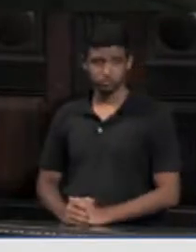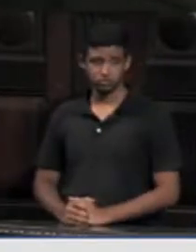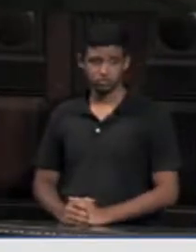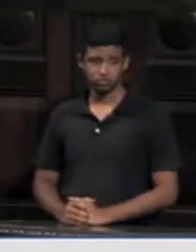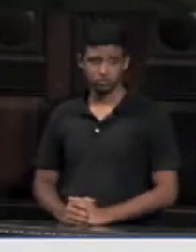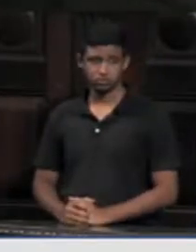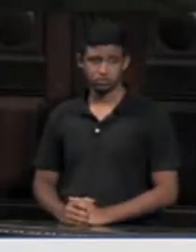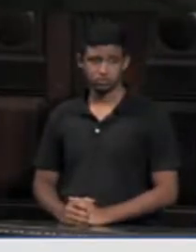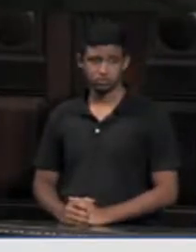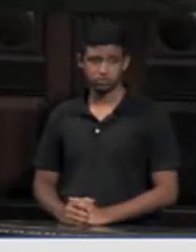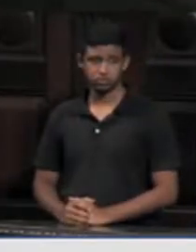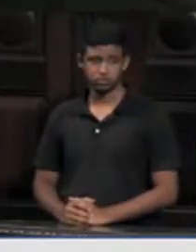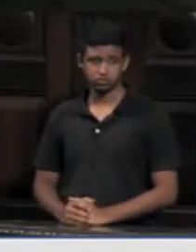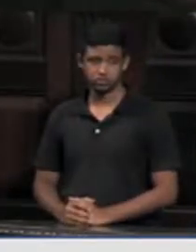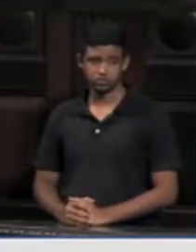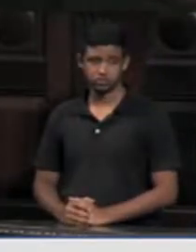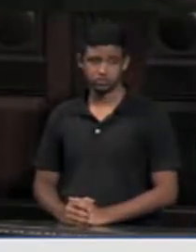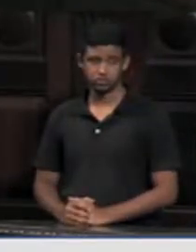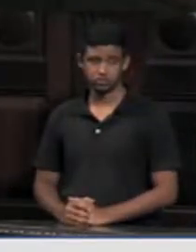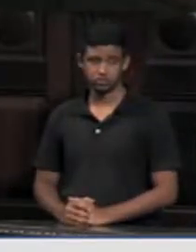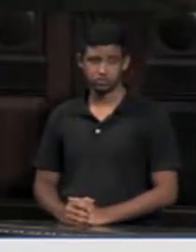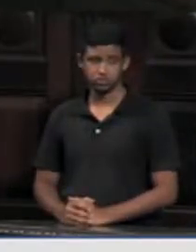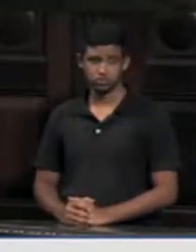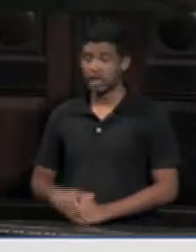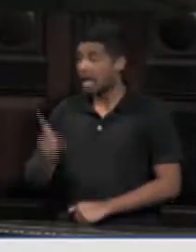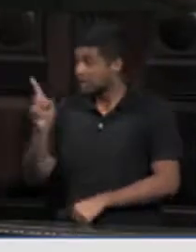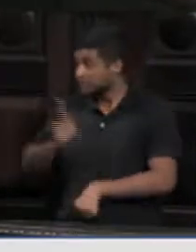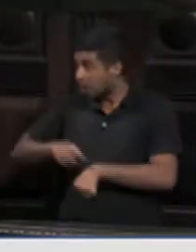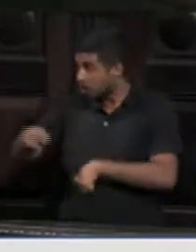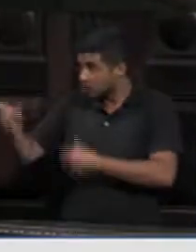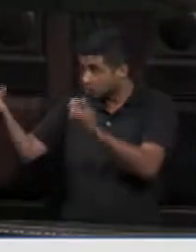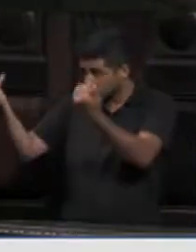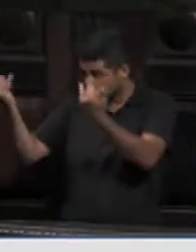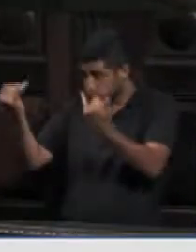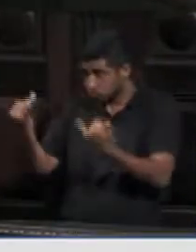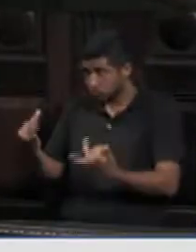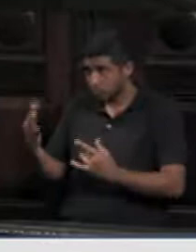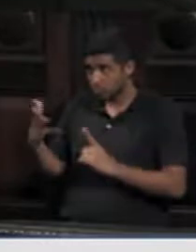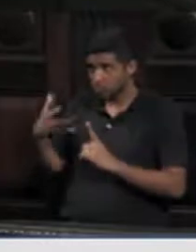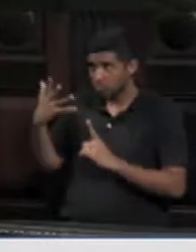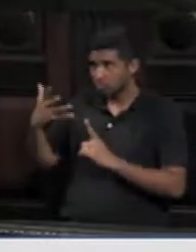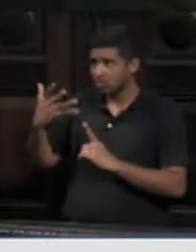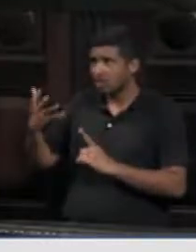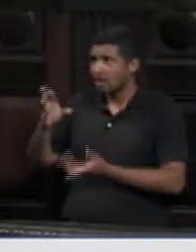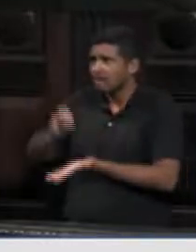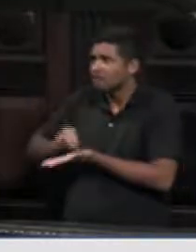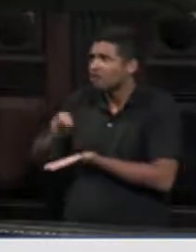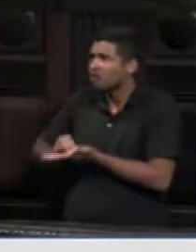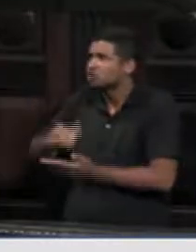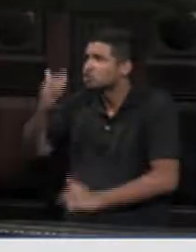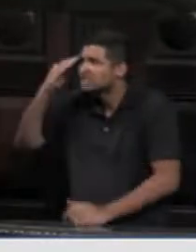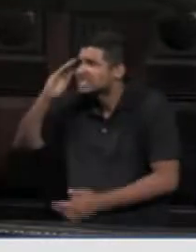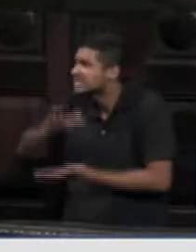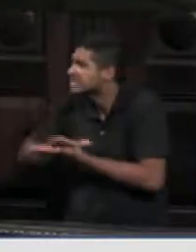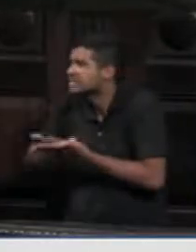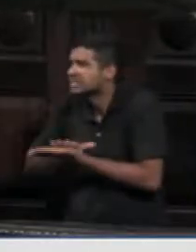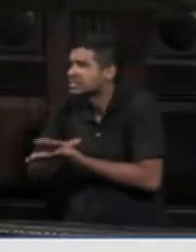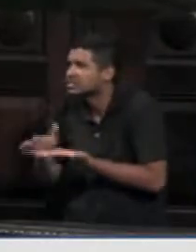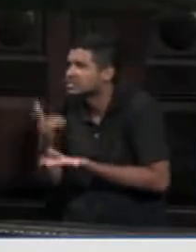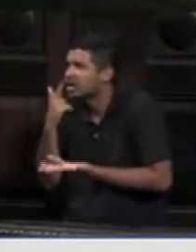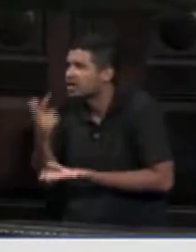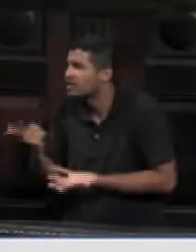ouvisse o seguinte. Na hora que o senhor fez o parecer, eu não entendi o seu parecer sobre a